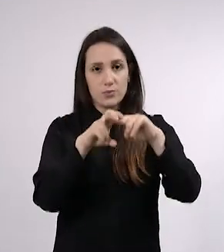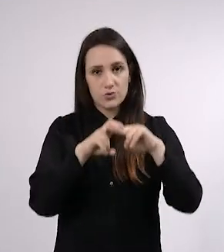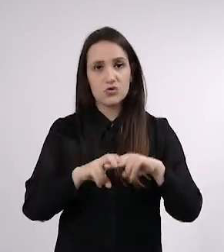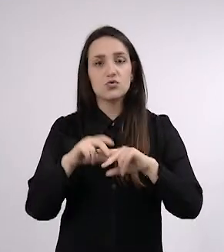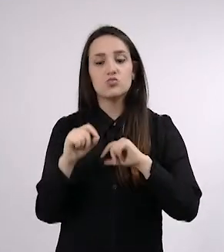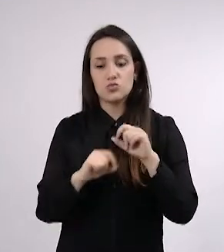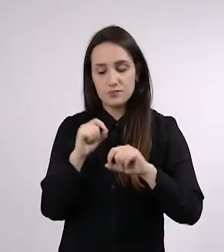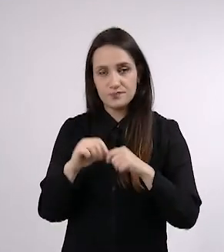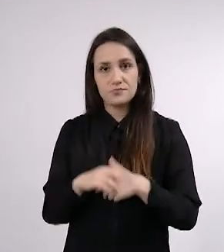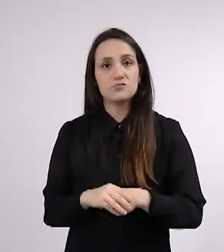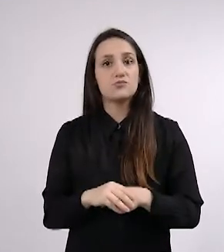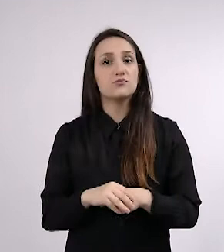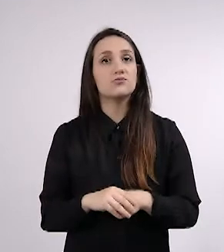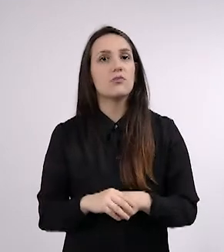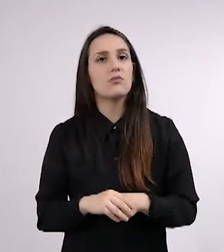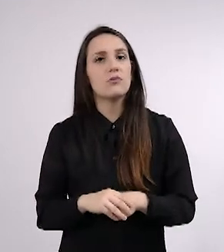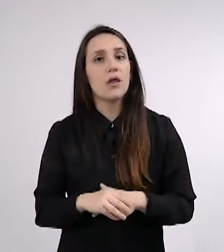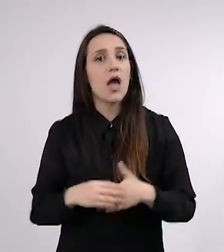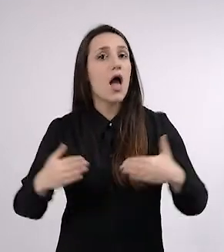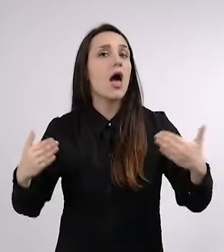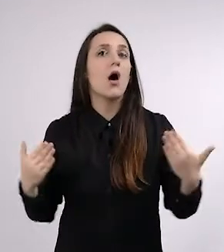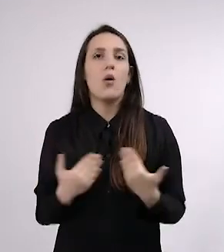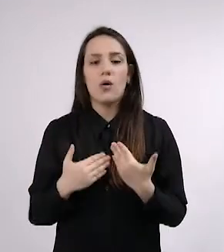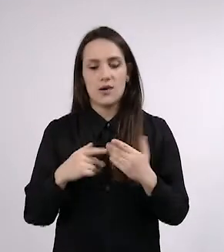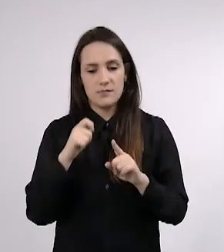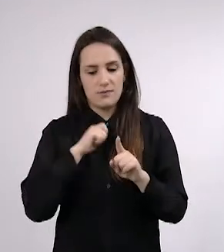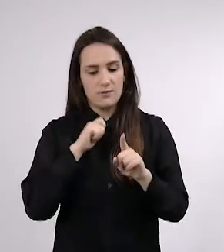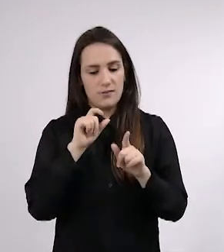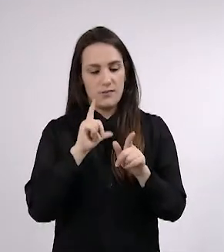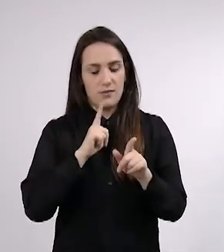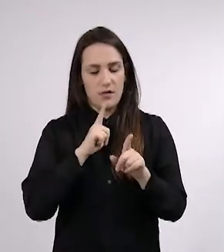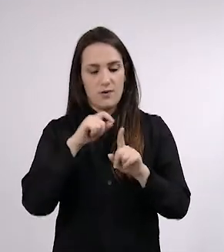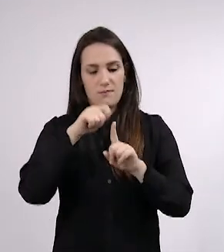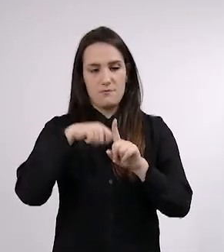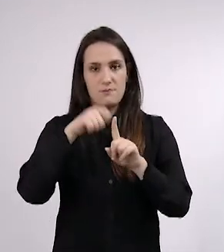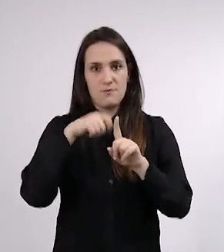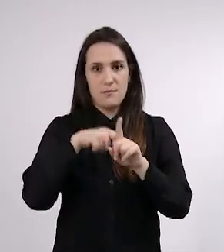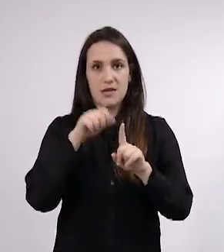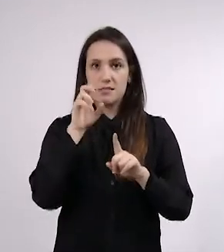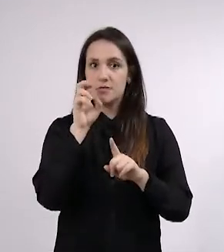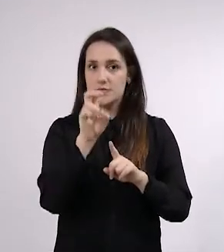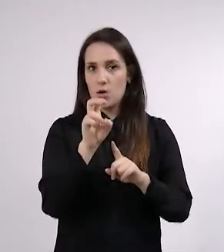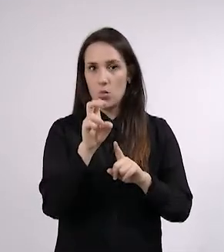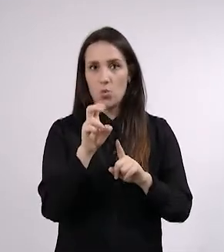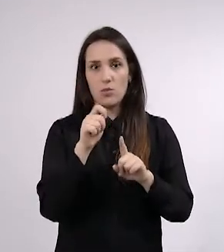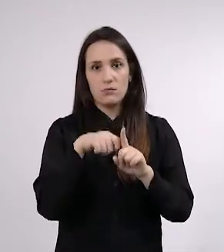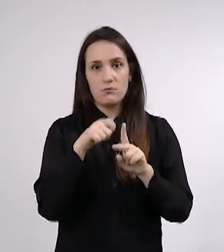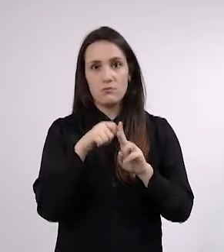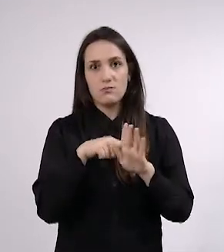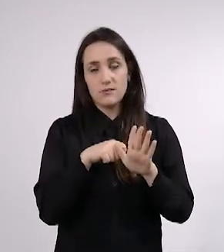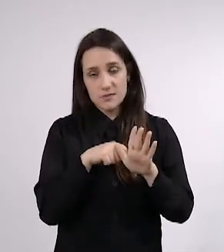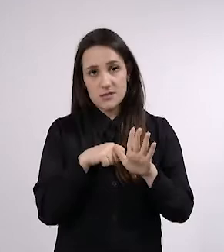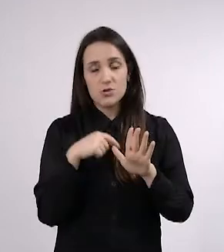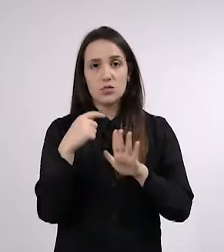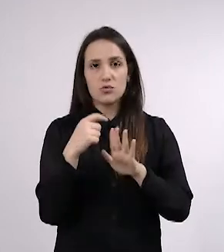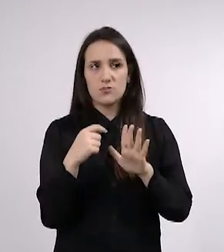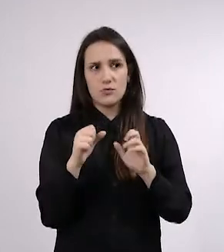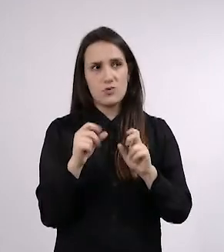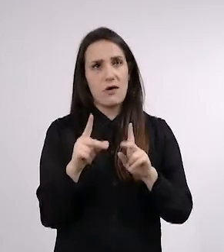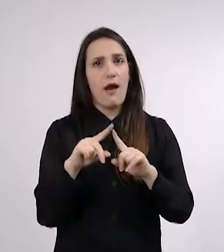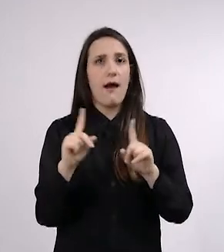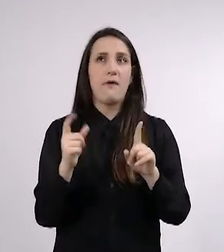vão participar disso a partir da realidade do momento. Não adianta fazer uma peça fictícia, o orçamento não é